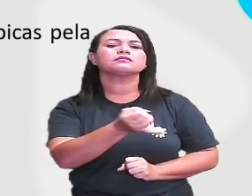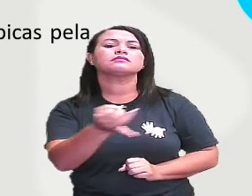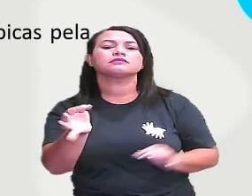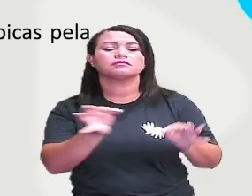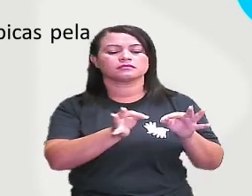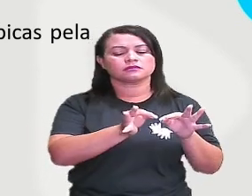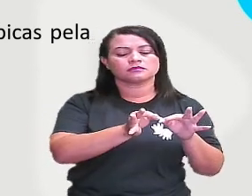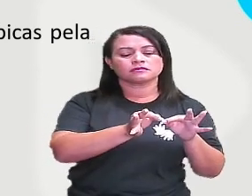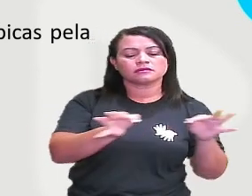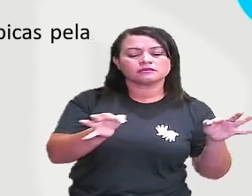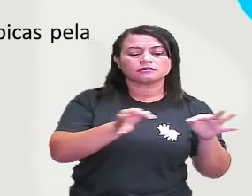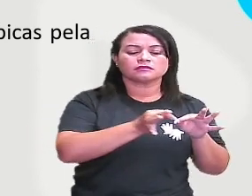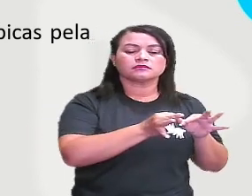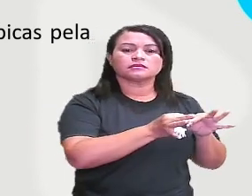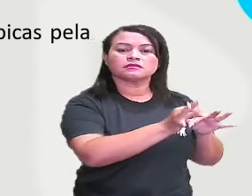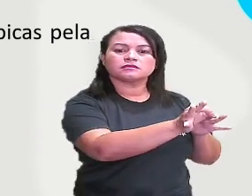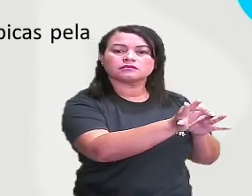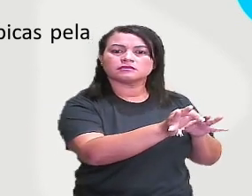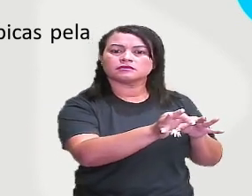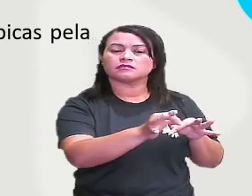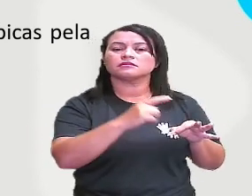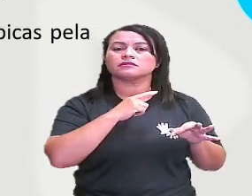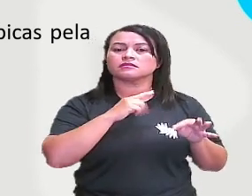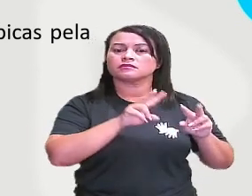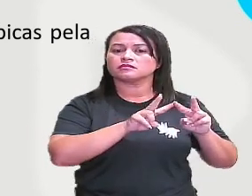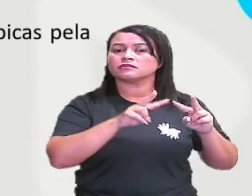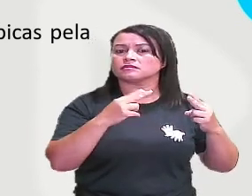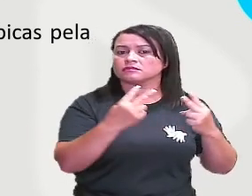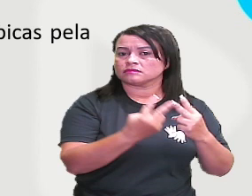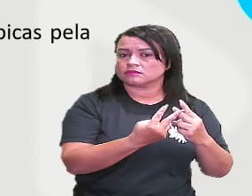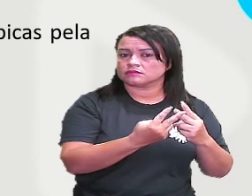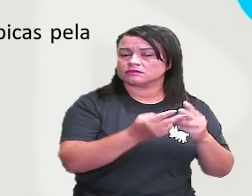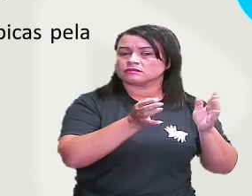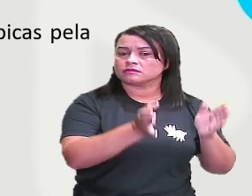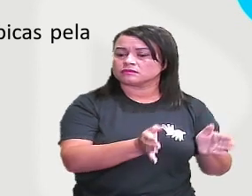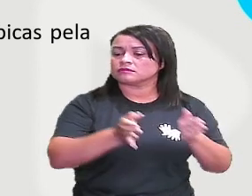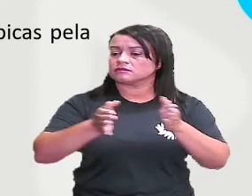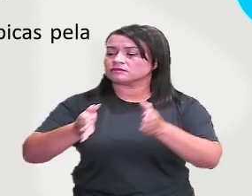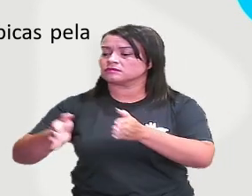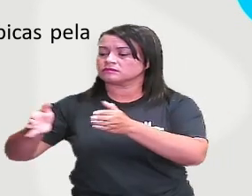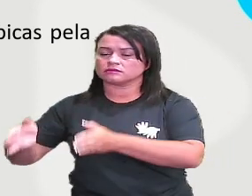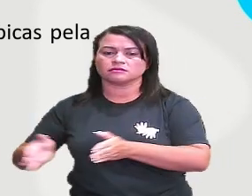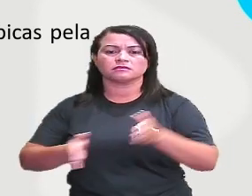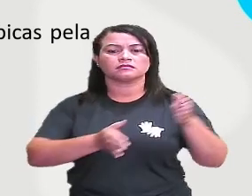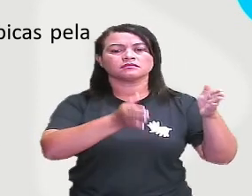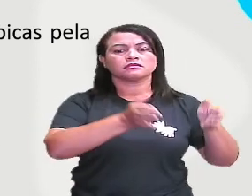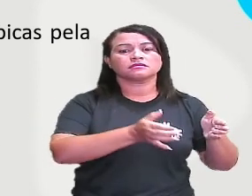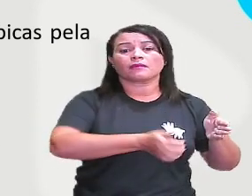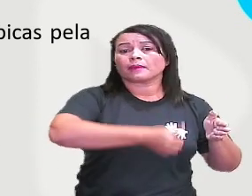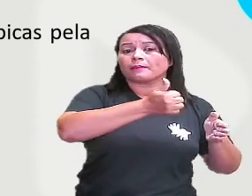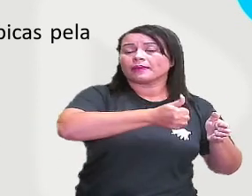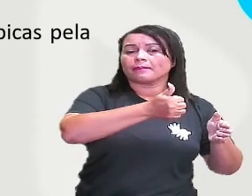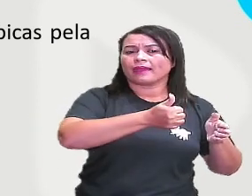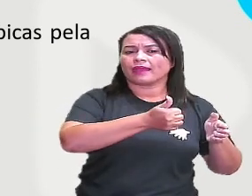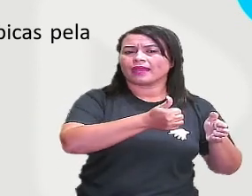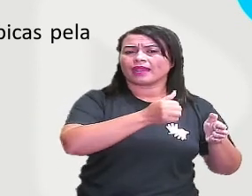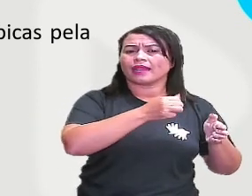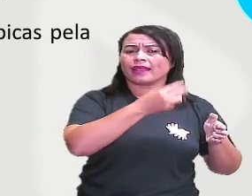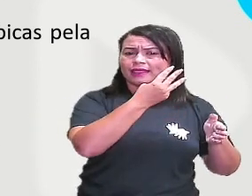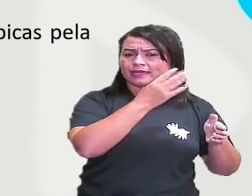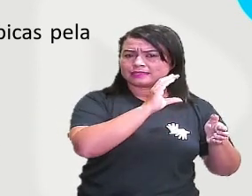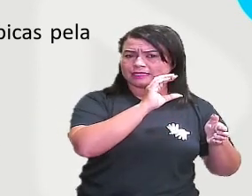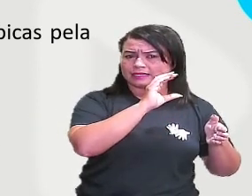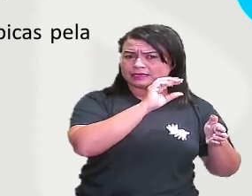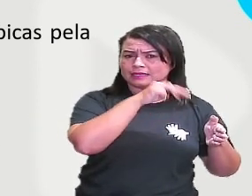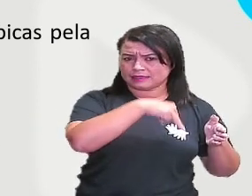arestas, né, o volume de cada caixa. A caixa 1, a aresta não é 3